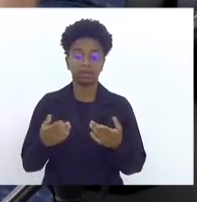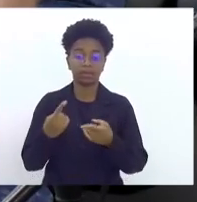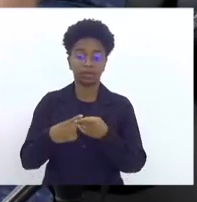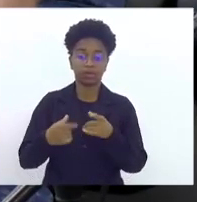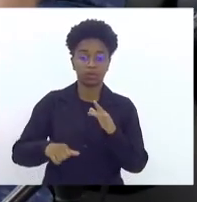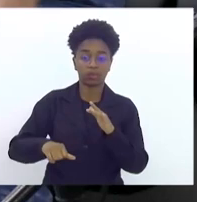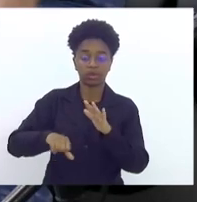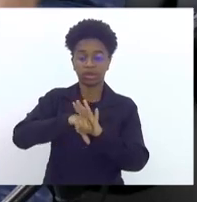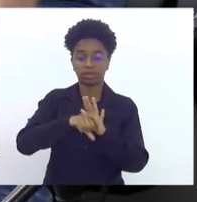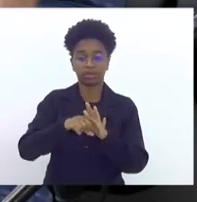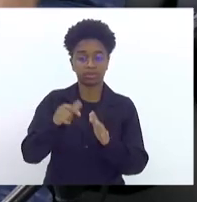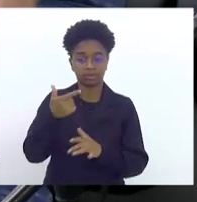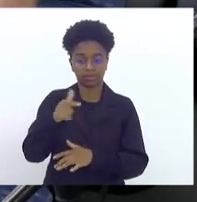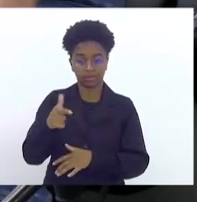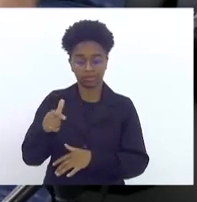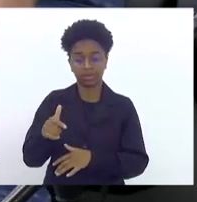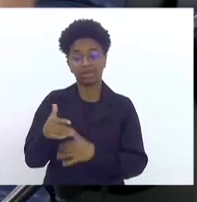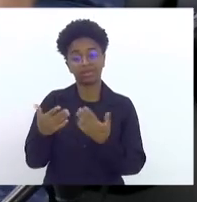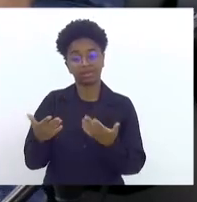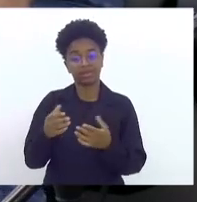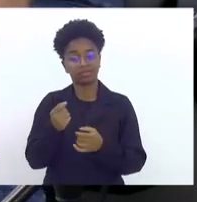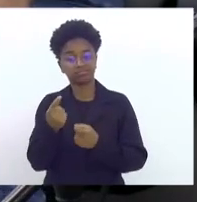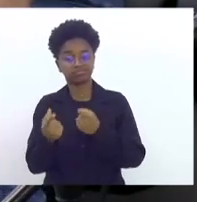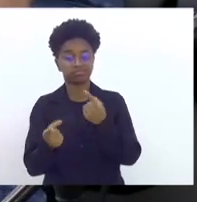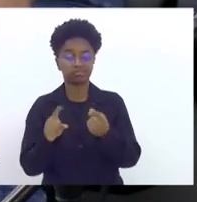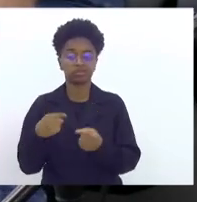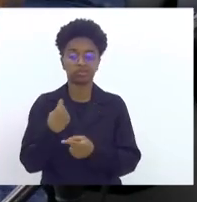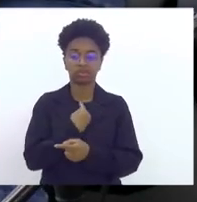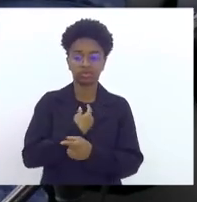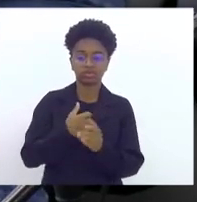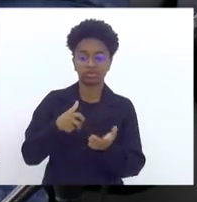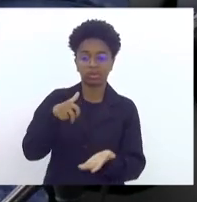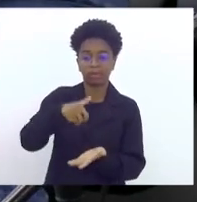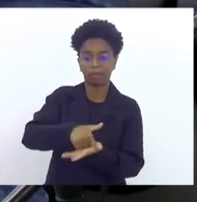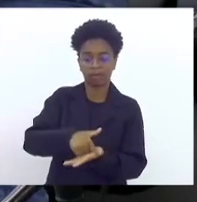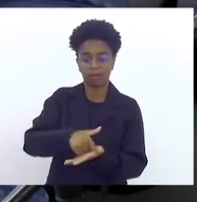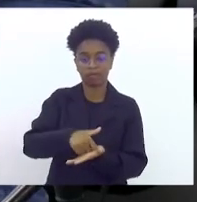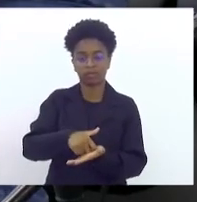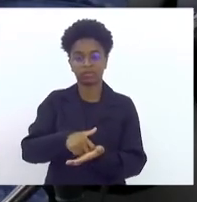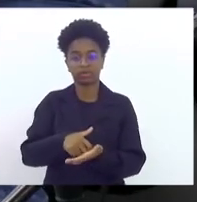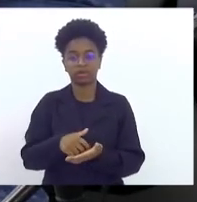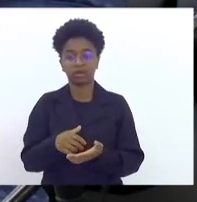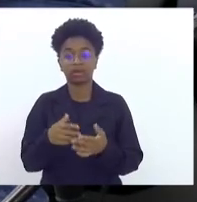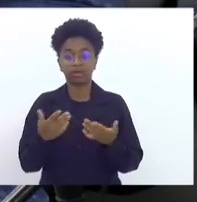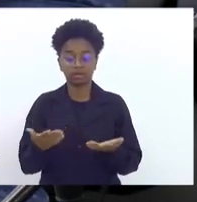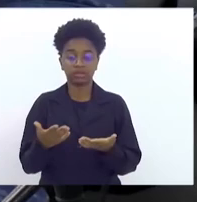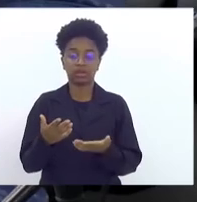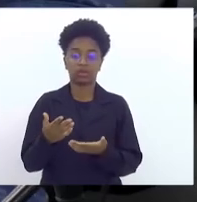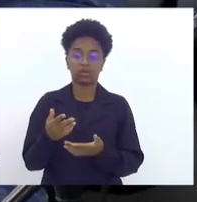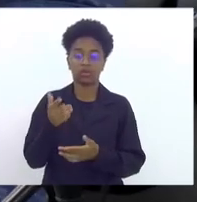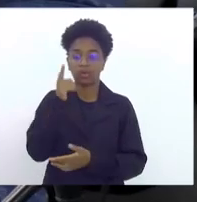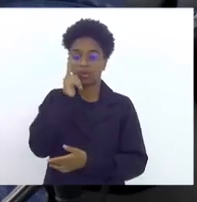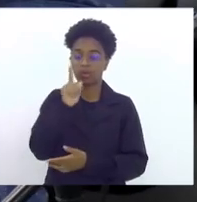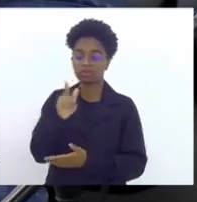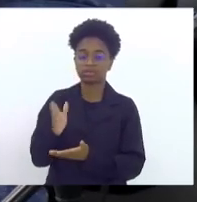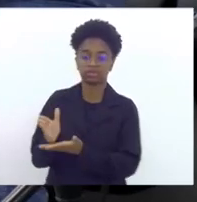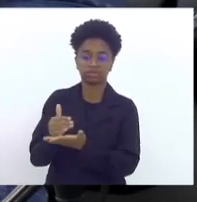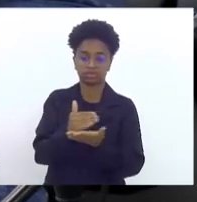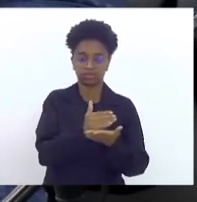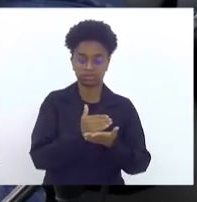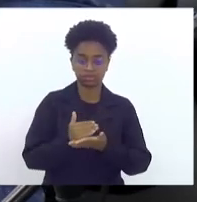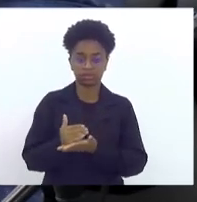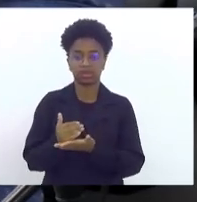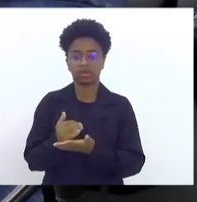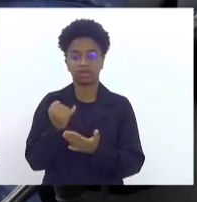existe né O que eventualmente a gente pune criminalmente é aquele que consegue coletar pela primeira vez o